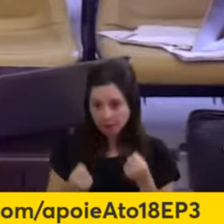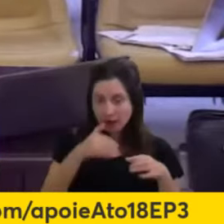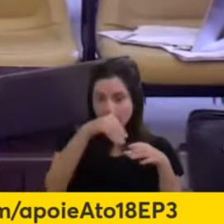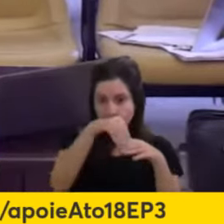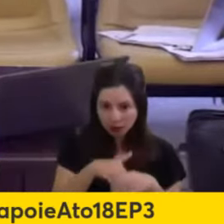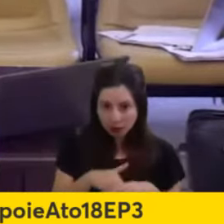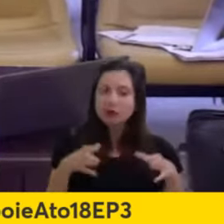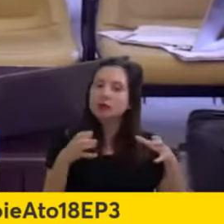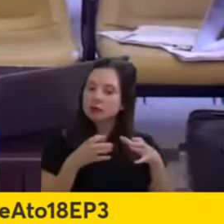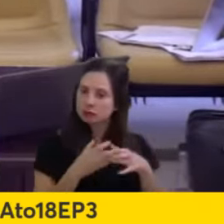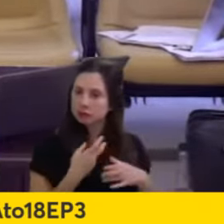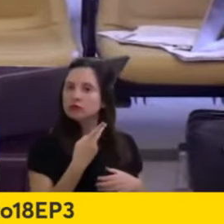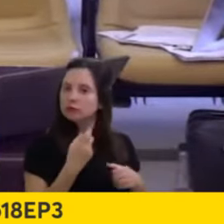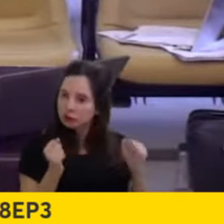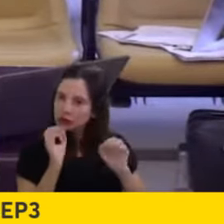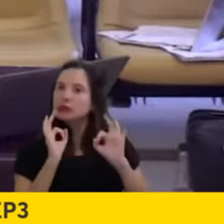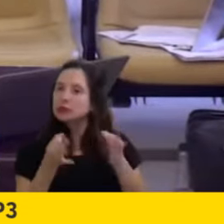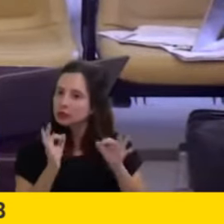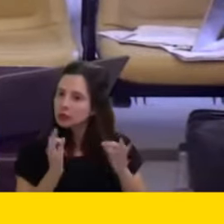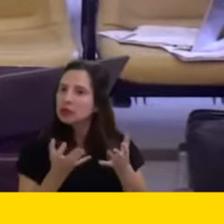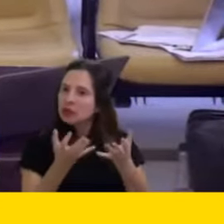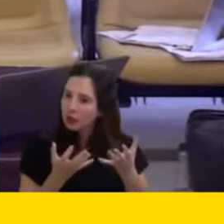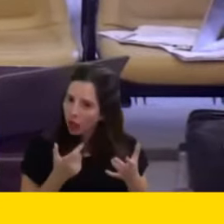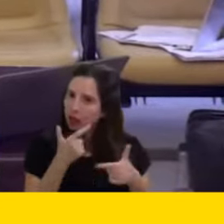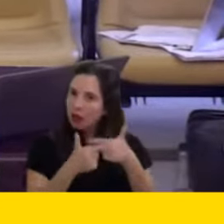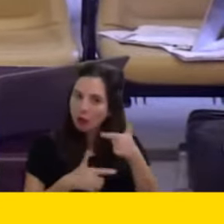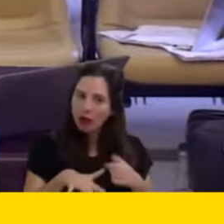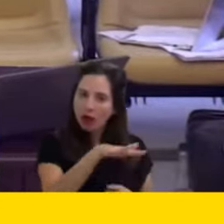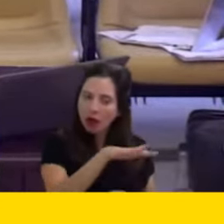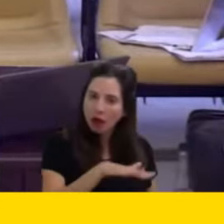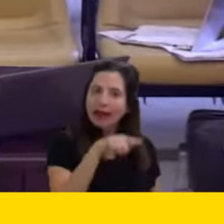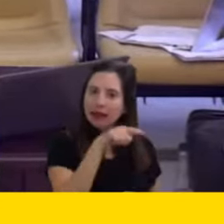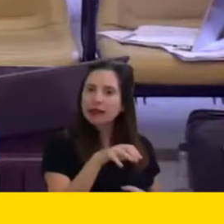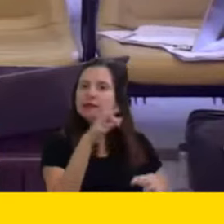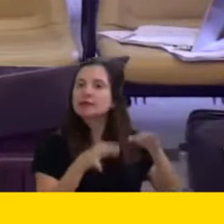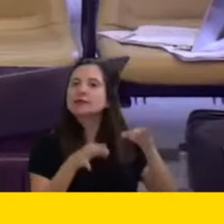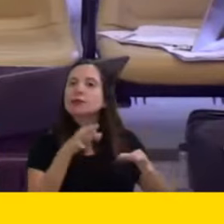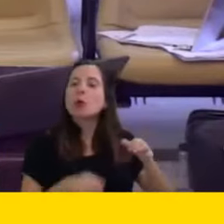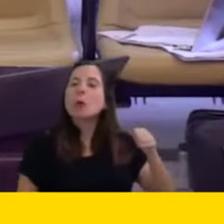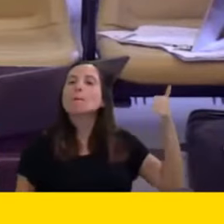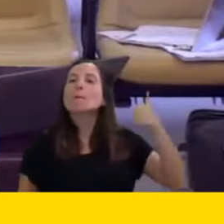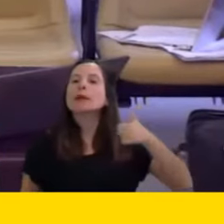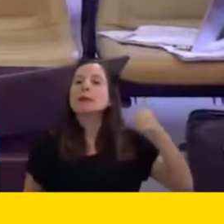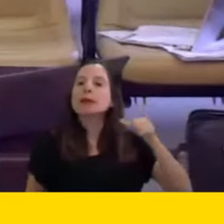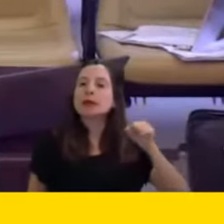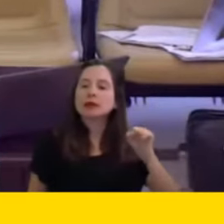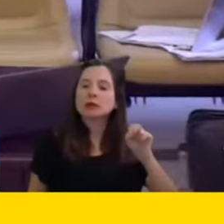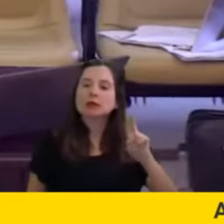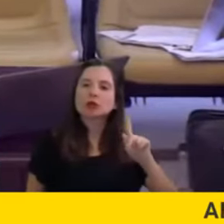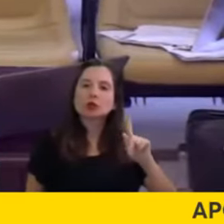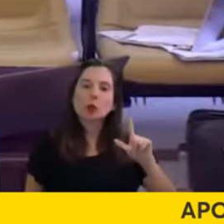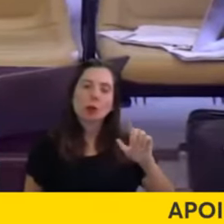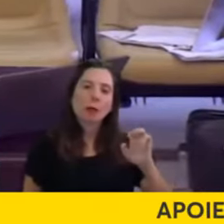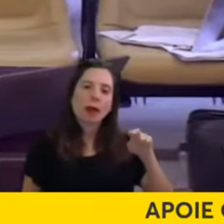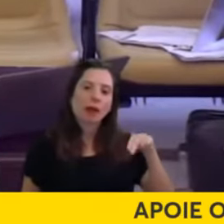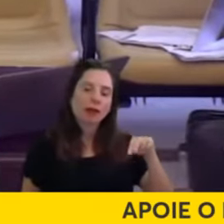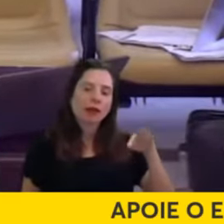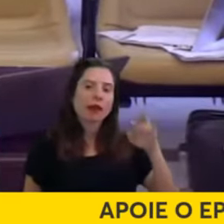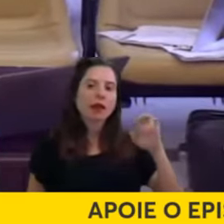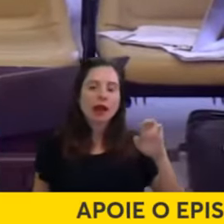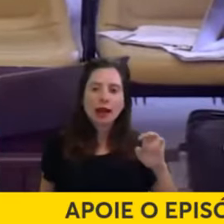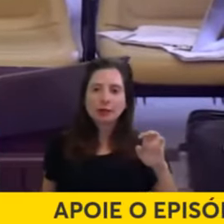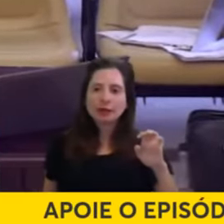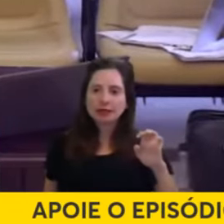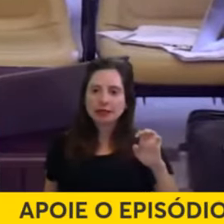sim ele pretende atuar nessa área inclusive que agora tá na política enquanto primeiro suplente então assim tem nada de errado quem diz que tem errado é porque não viu O